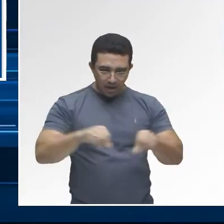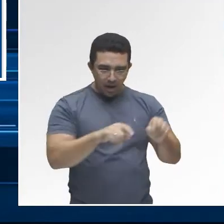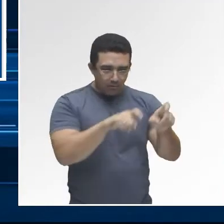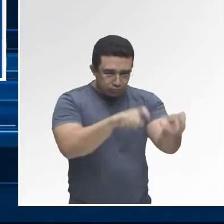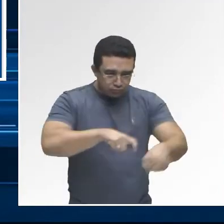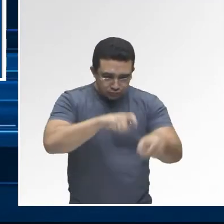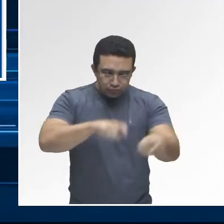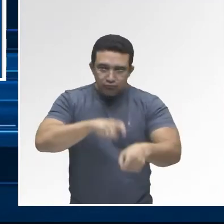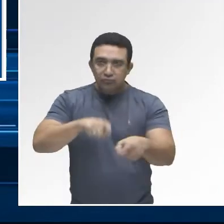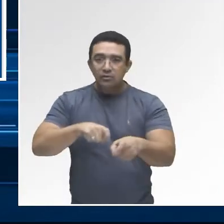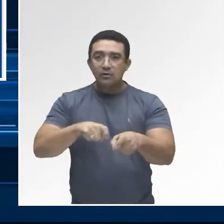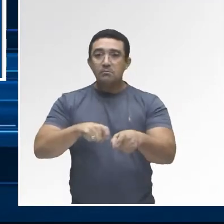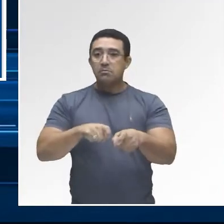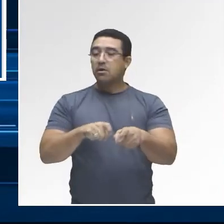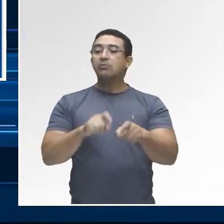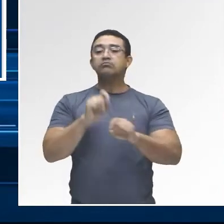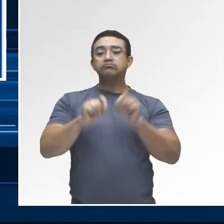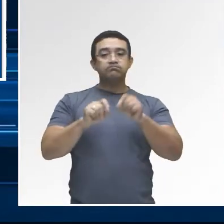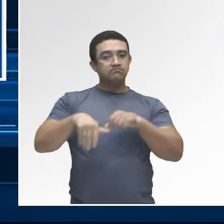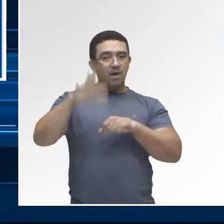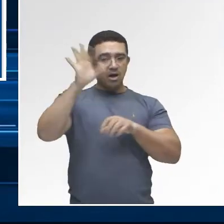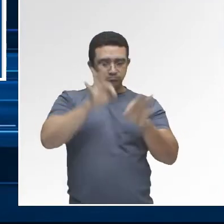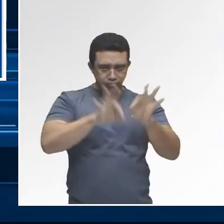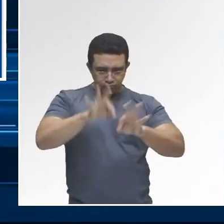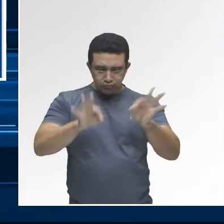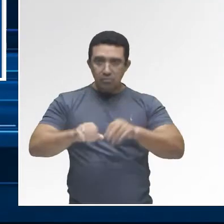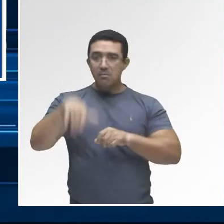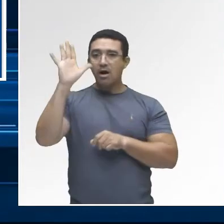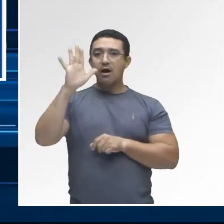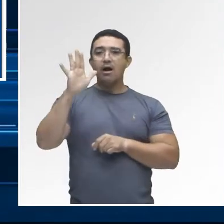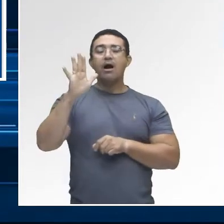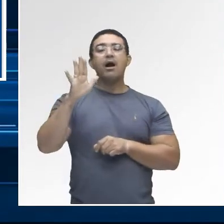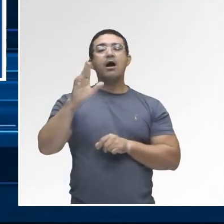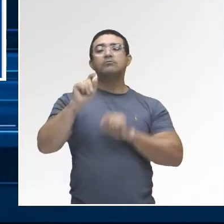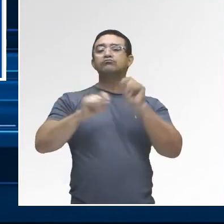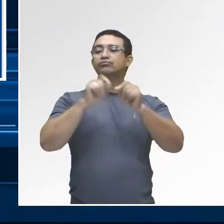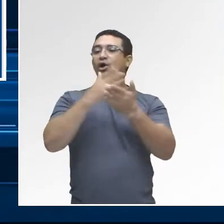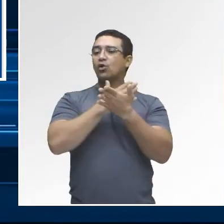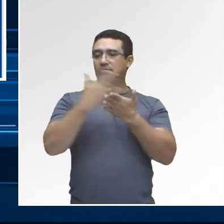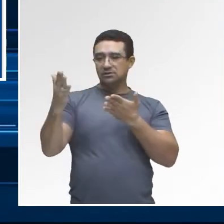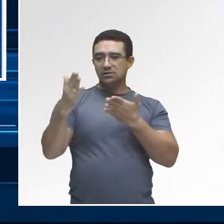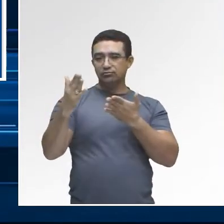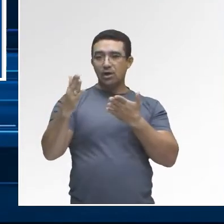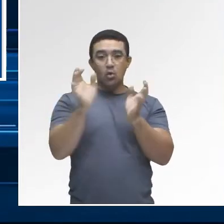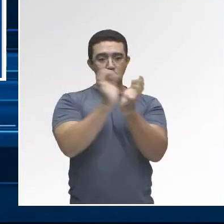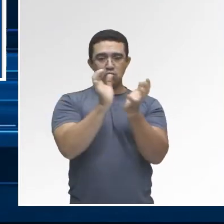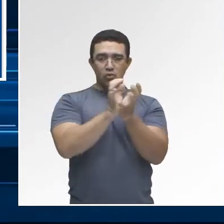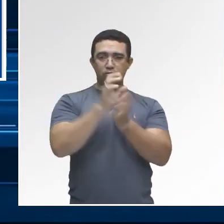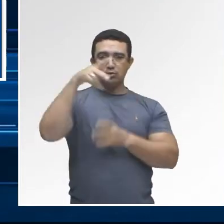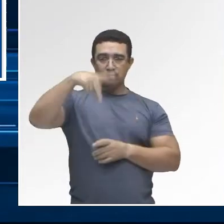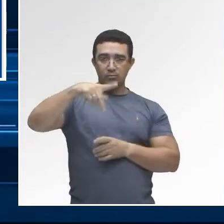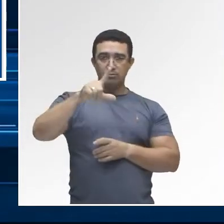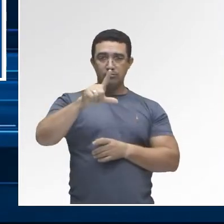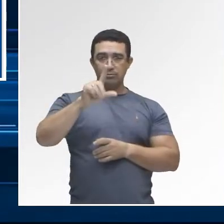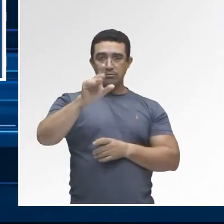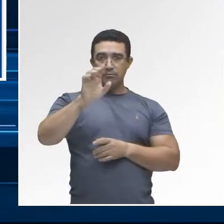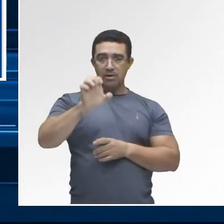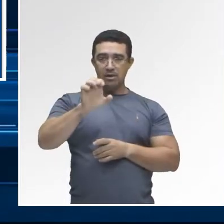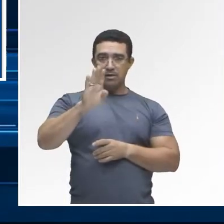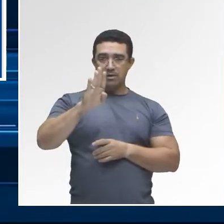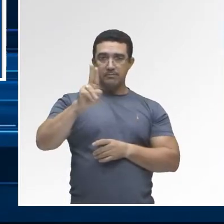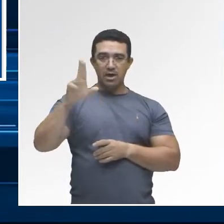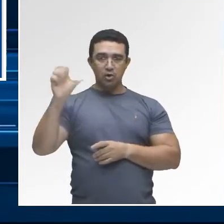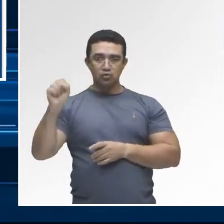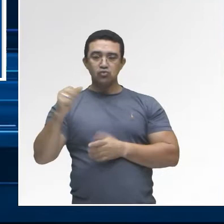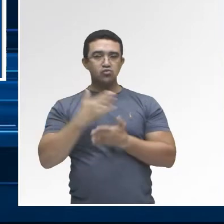obra era escravizada. O resultado disso é um empobrecimento dos plebeus que não têm o que fazer. Eles não têm mais